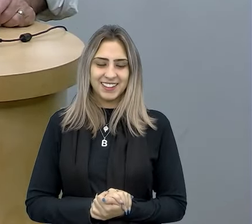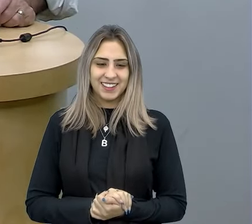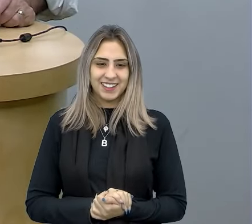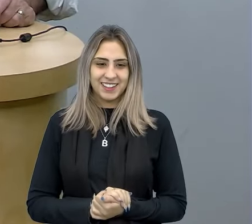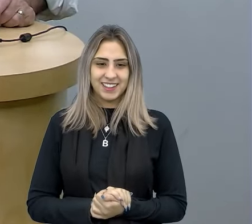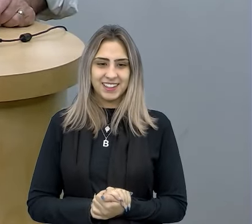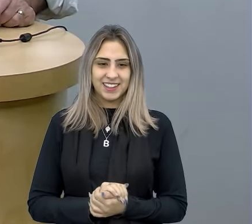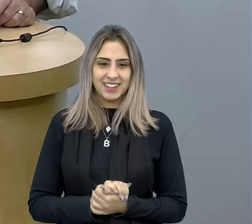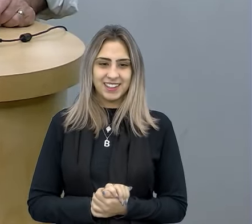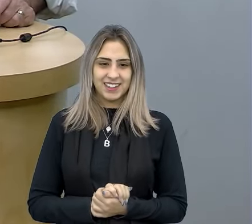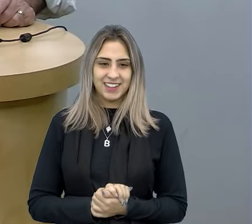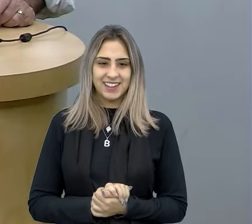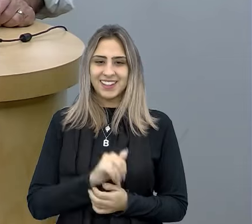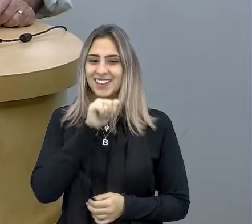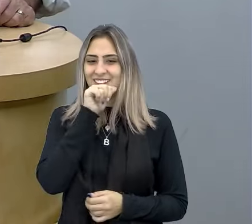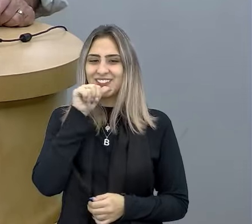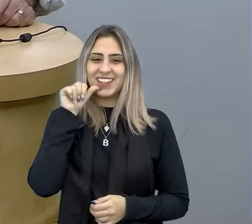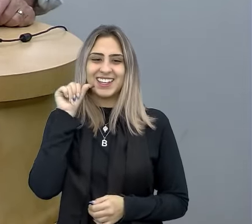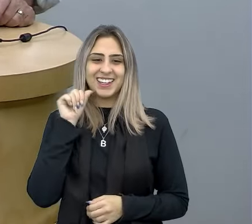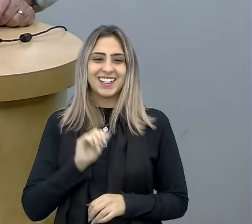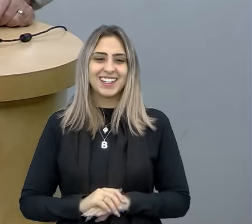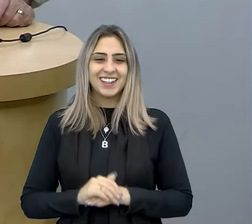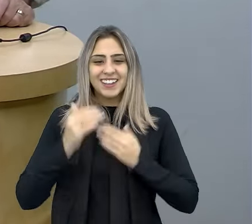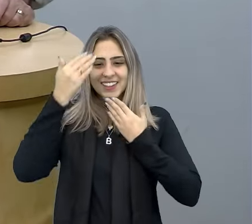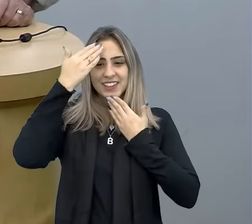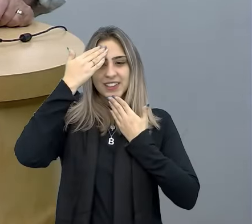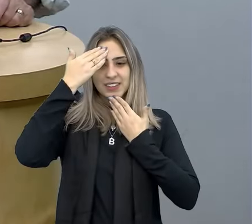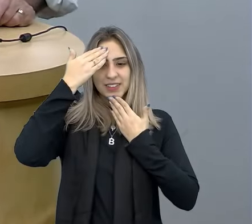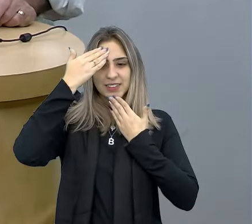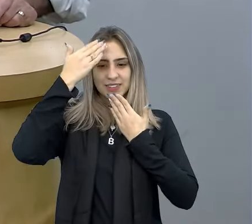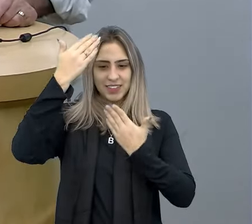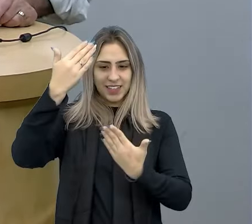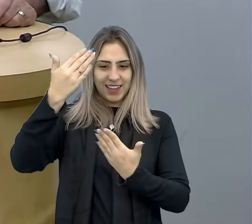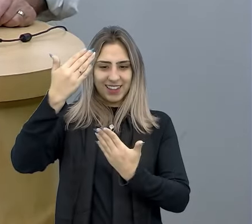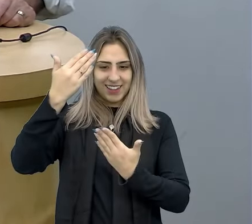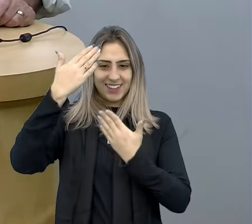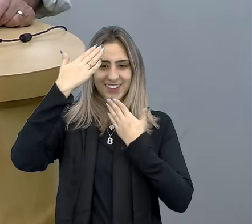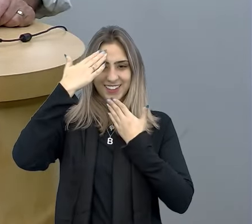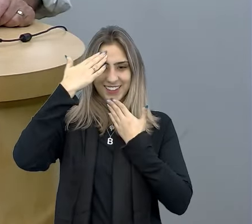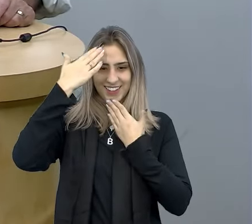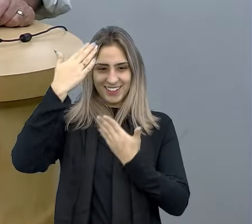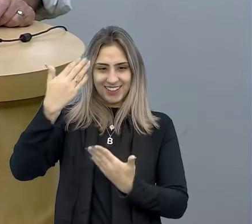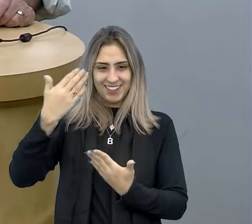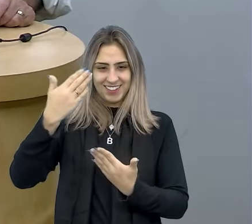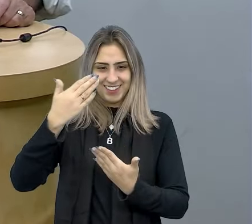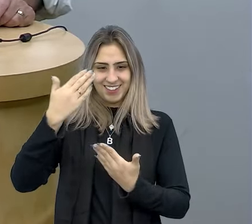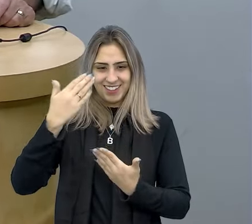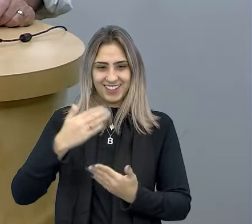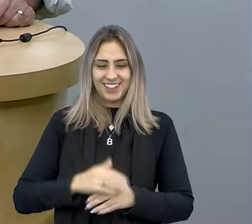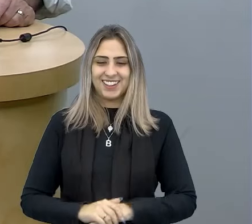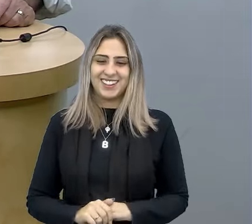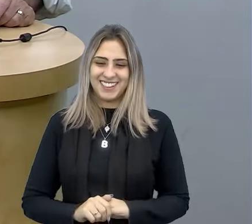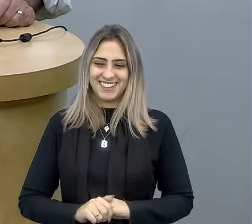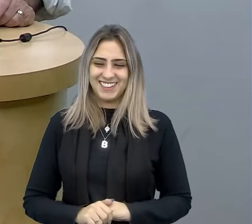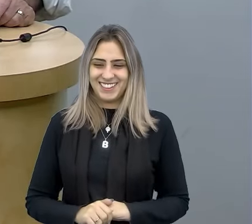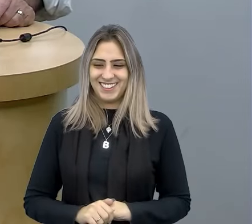Amanda ou Bianca? Não sei quem está falando, mas fala obrigada pra gente saber como é que é. Ah, tá.